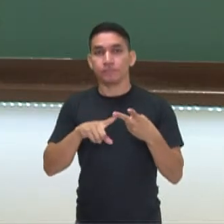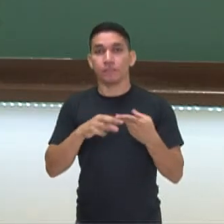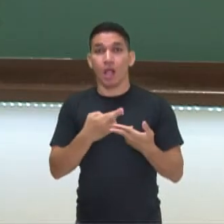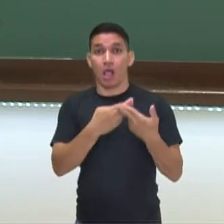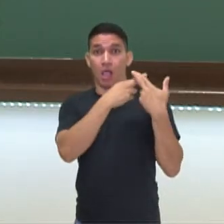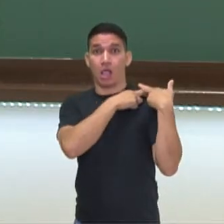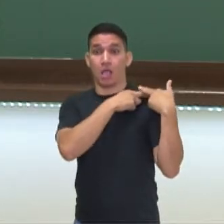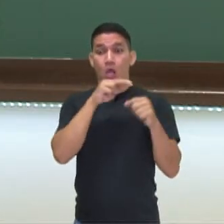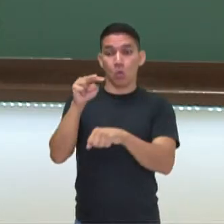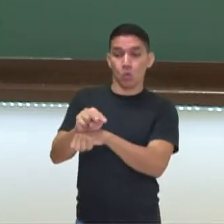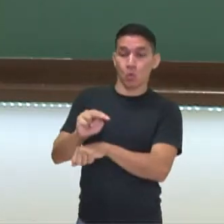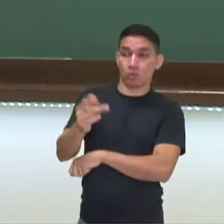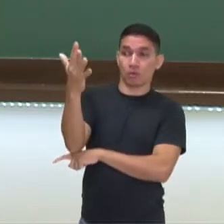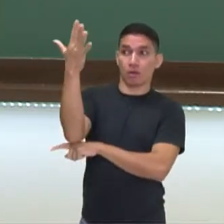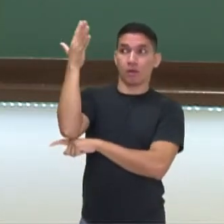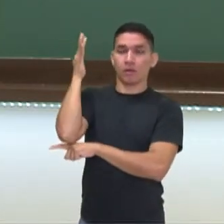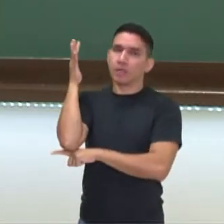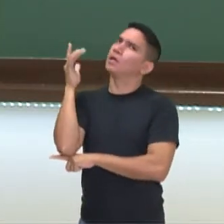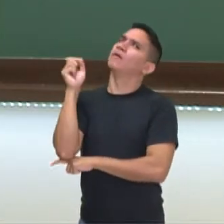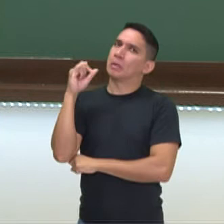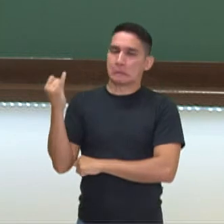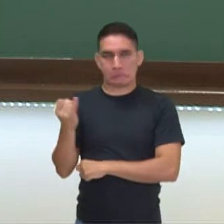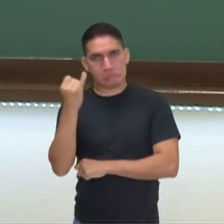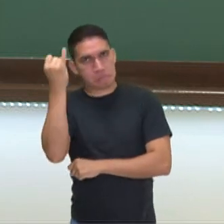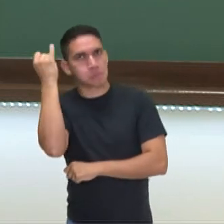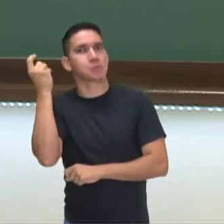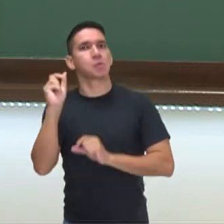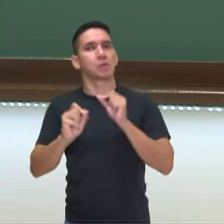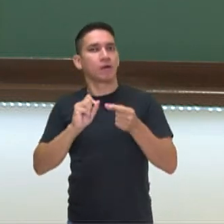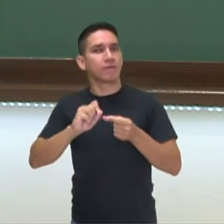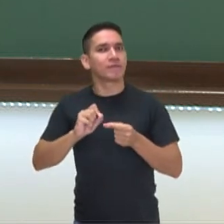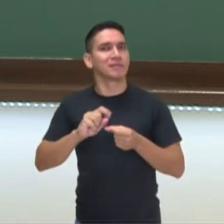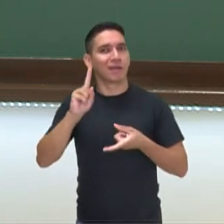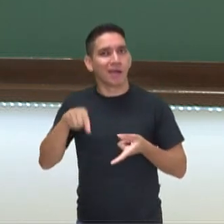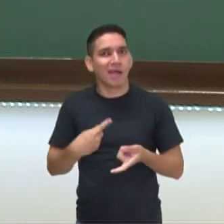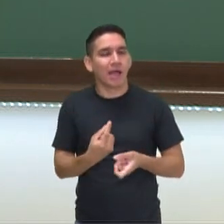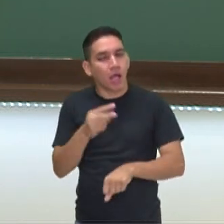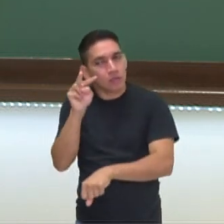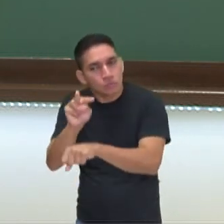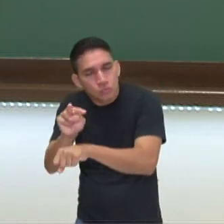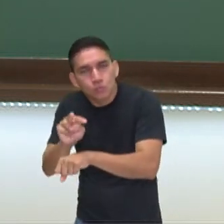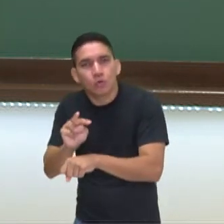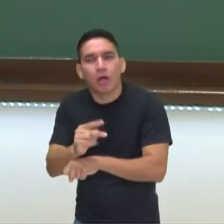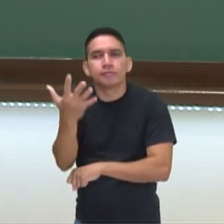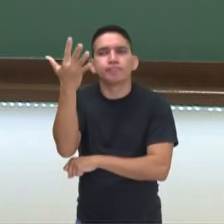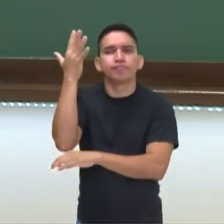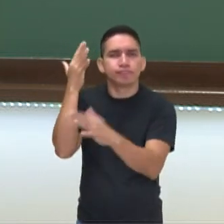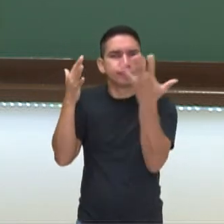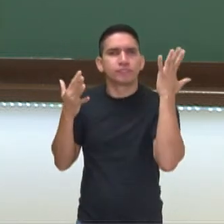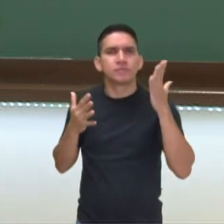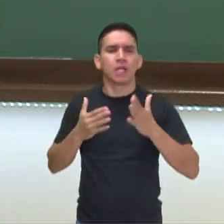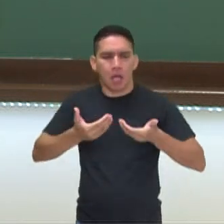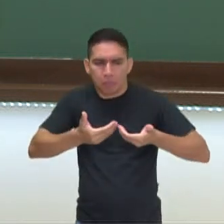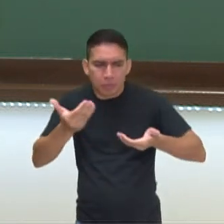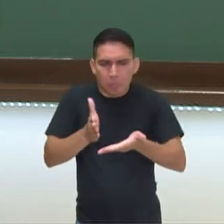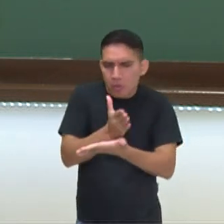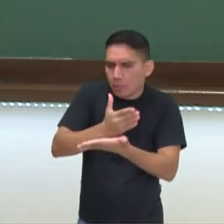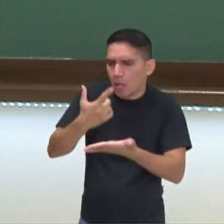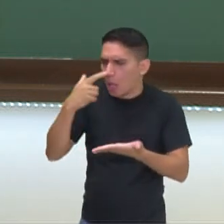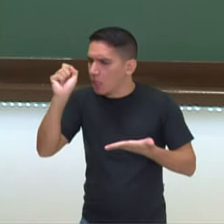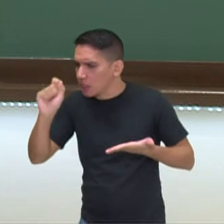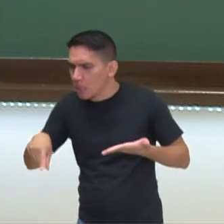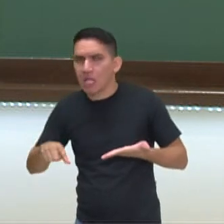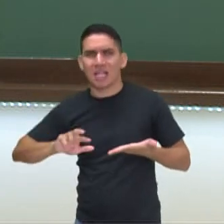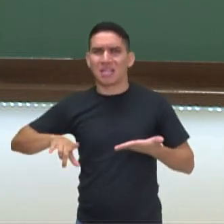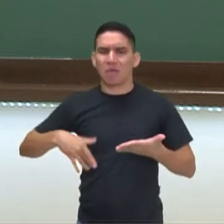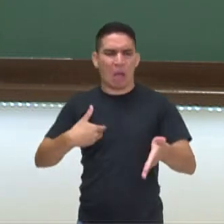ecológica. Olha que importância, né? A responsabilidade que a gente tem com o meio ambiente, né? Quando a gente separa o lixo, quando a gente não joga o